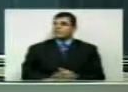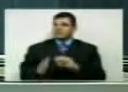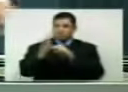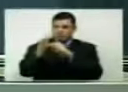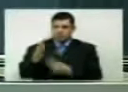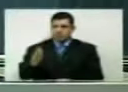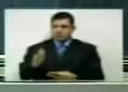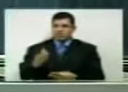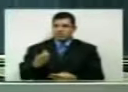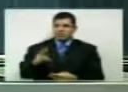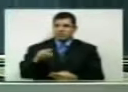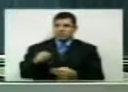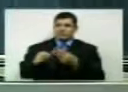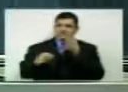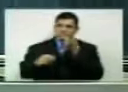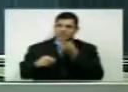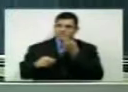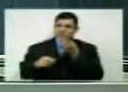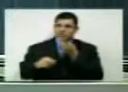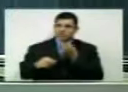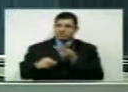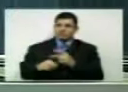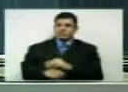ruiu e a República foi proclamada.